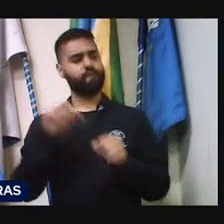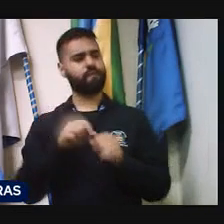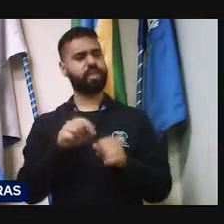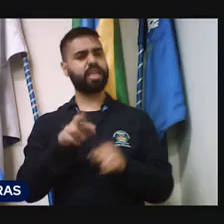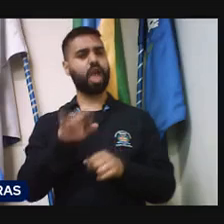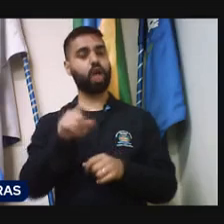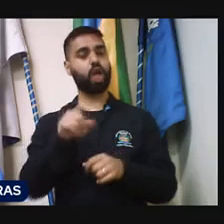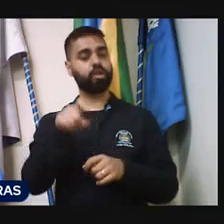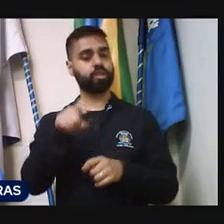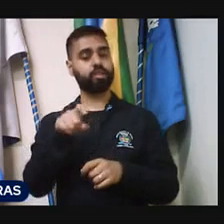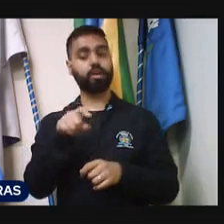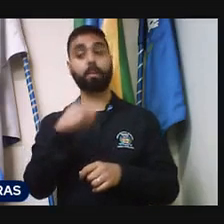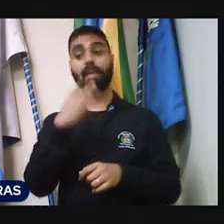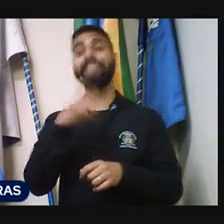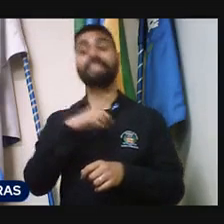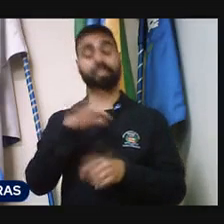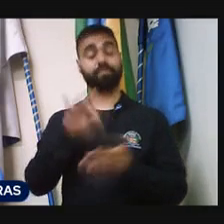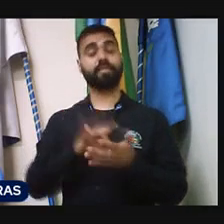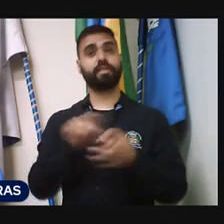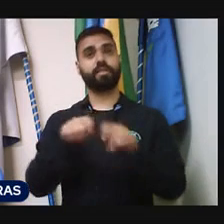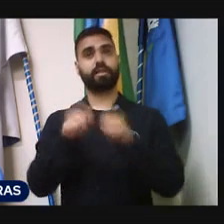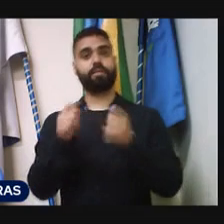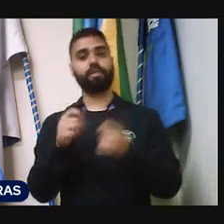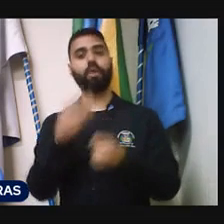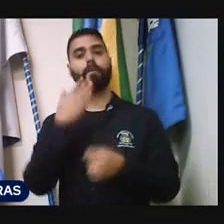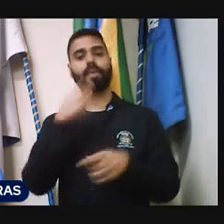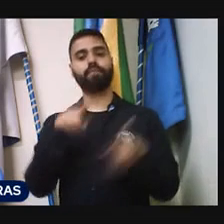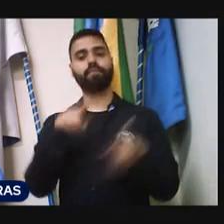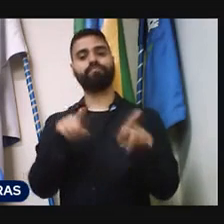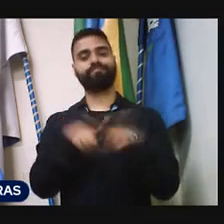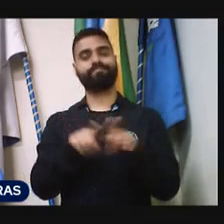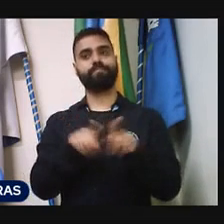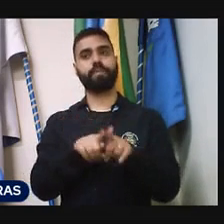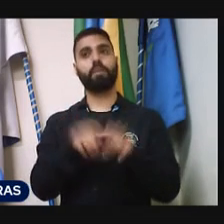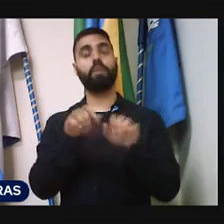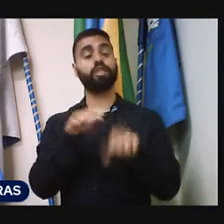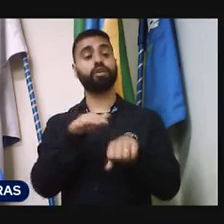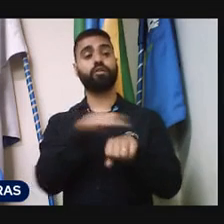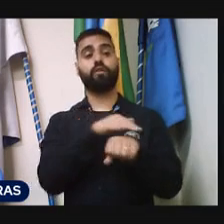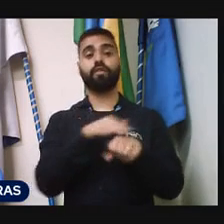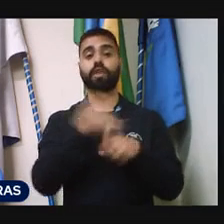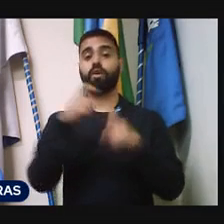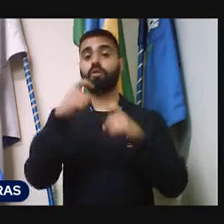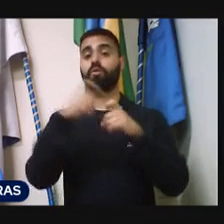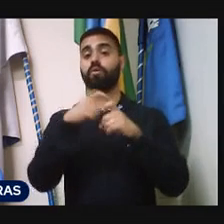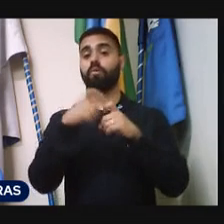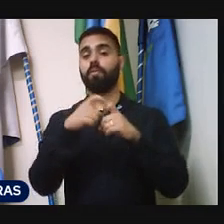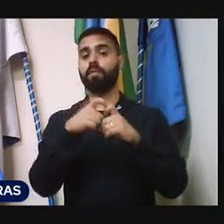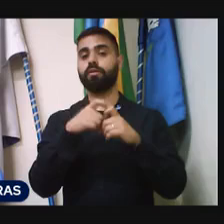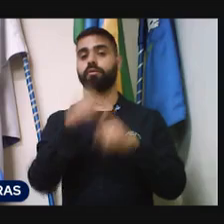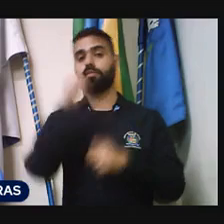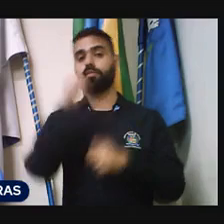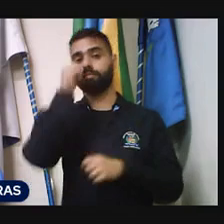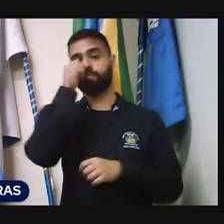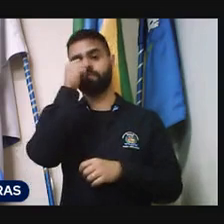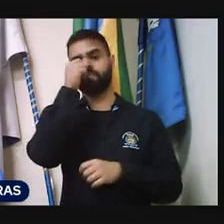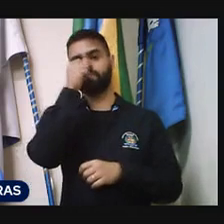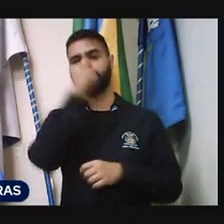então eu já peço que as autoridades lá do hospital escola posso estar conversando com o o plantonista